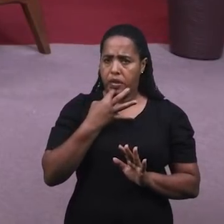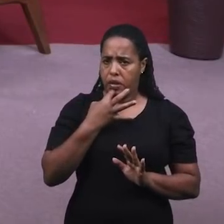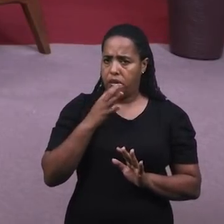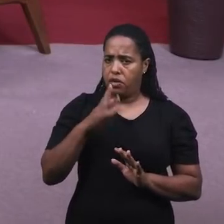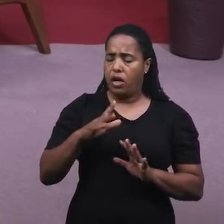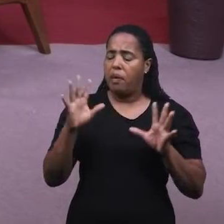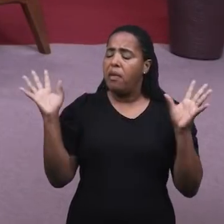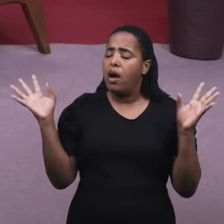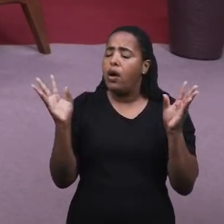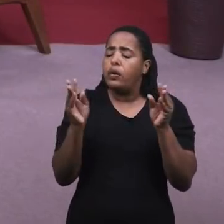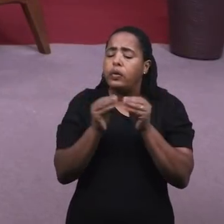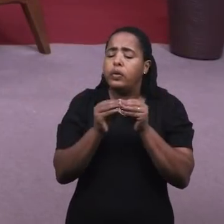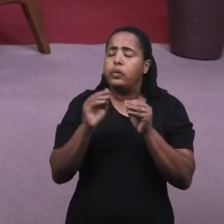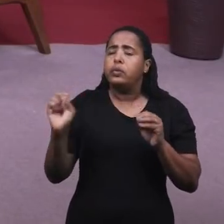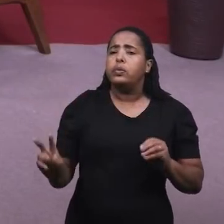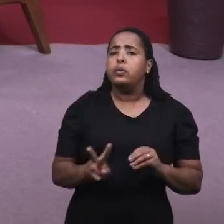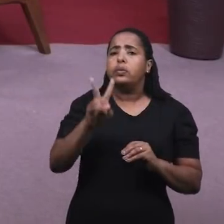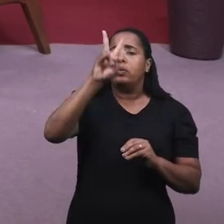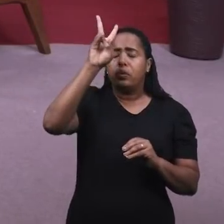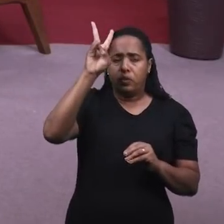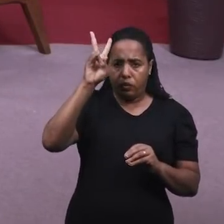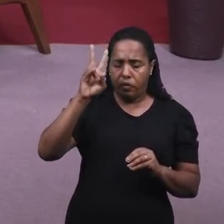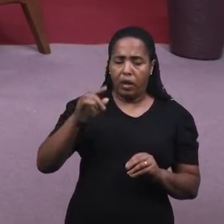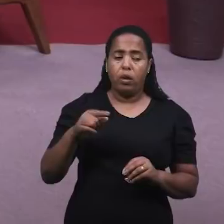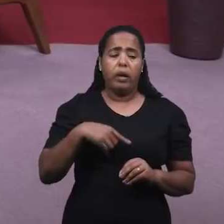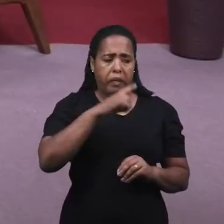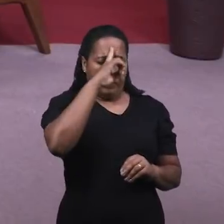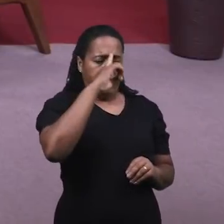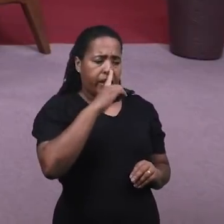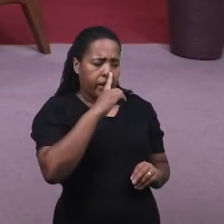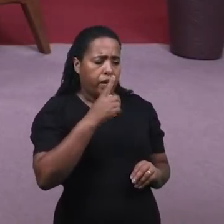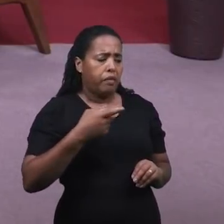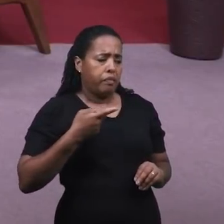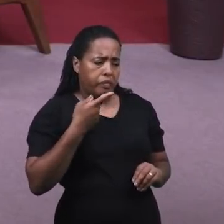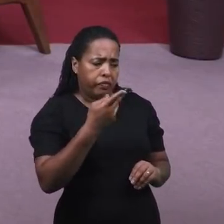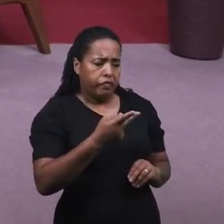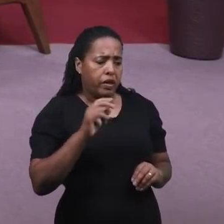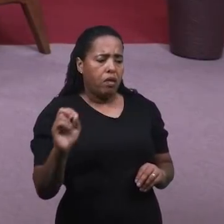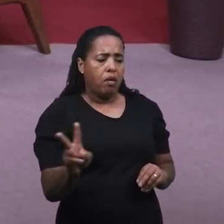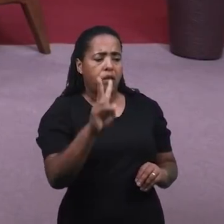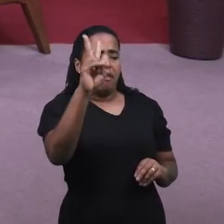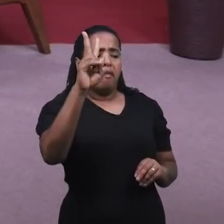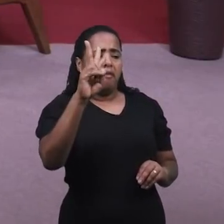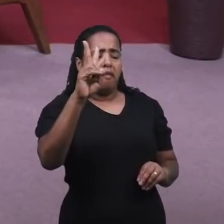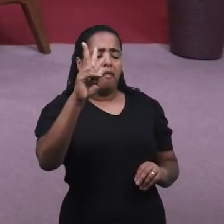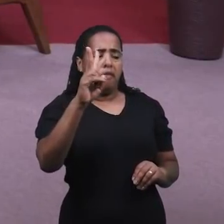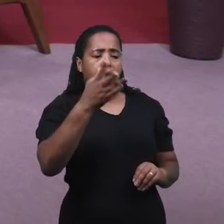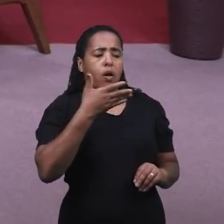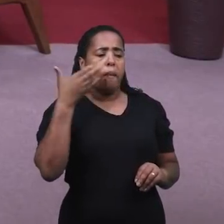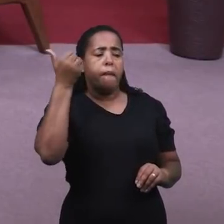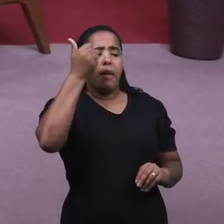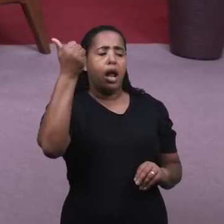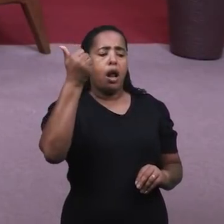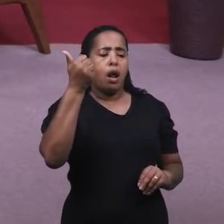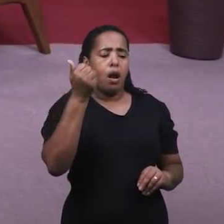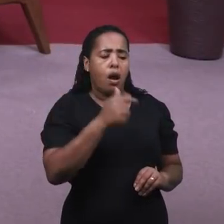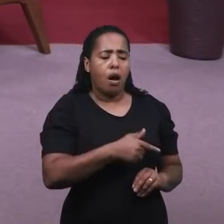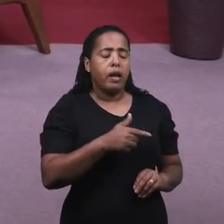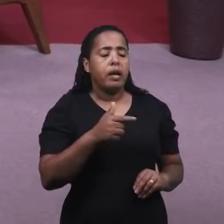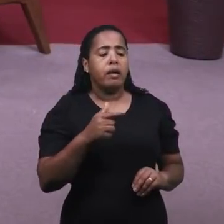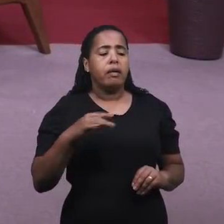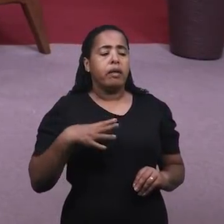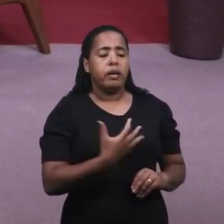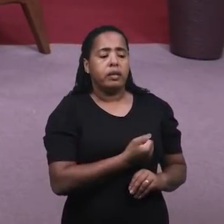ele resume o valor. Você falou, Daniel, que não há valor maior Do que a salvação, do que esta herança,